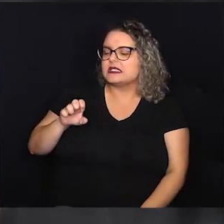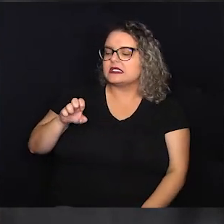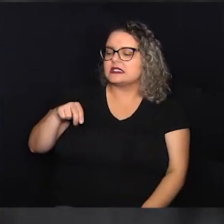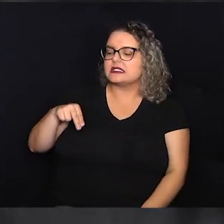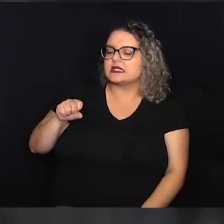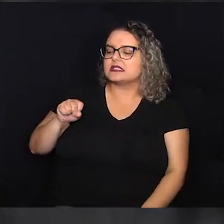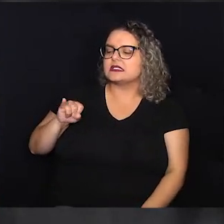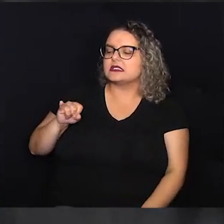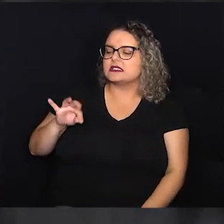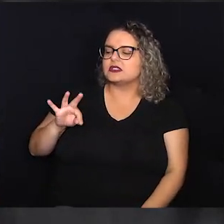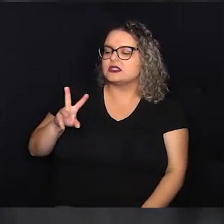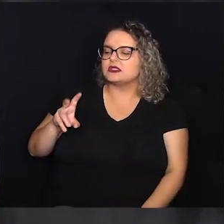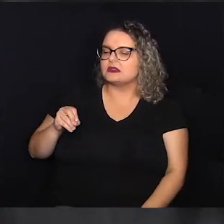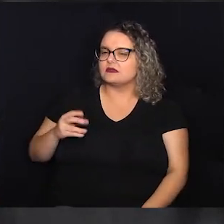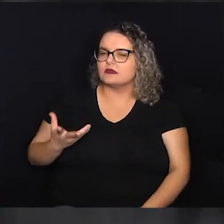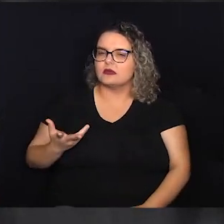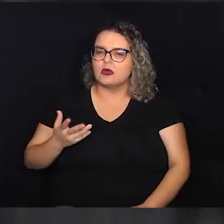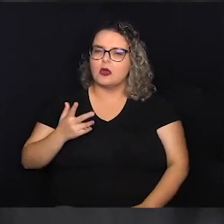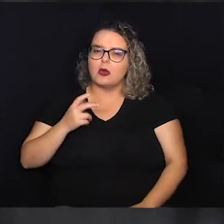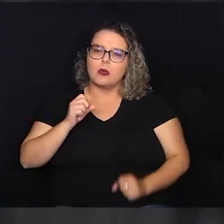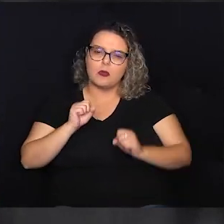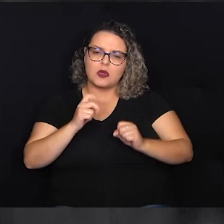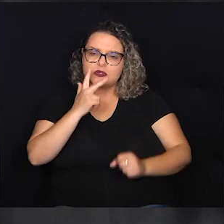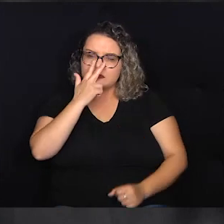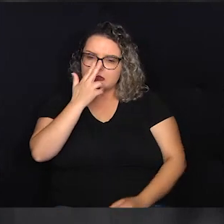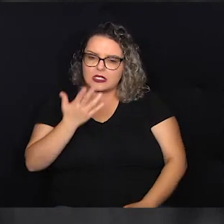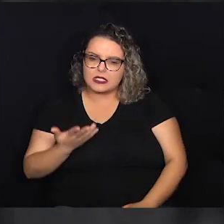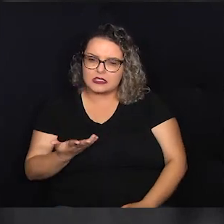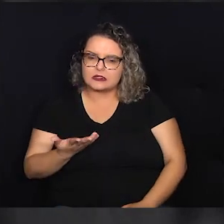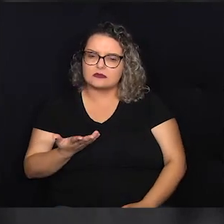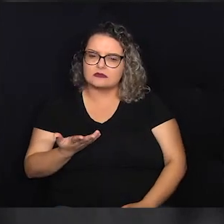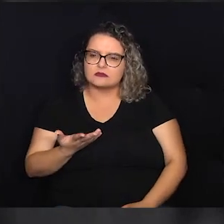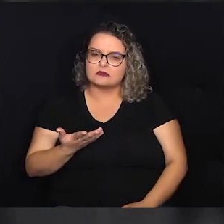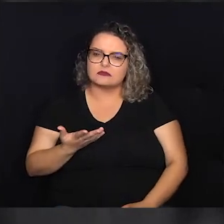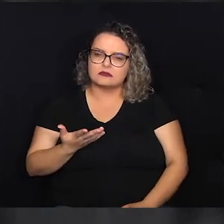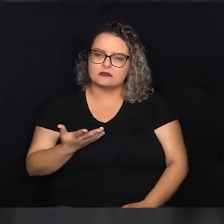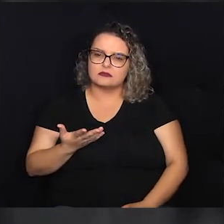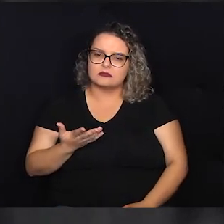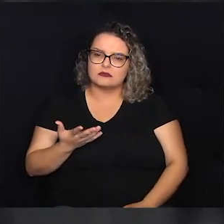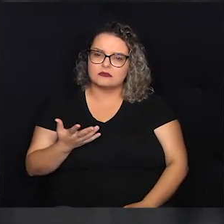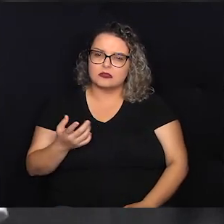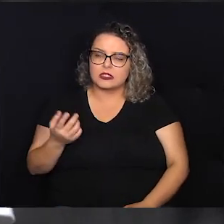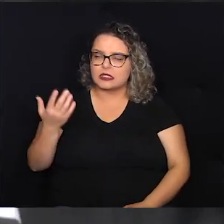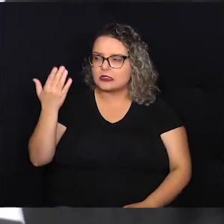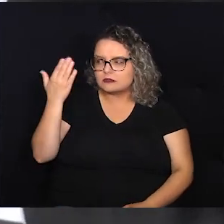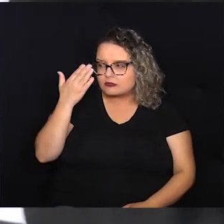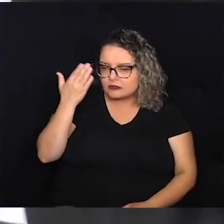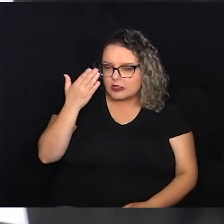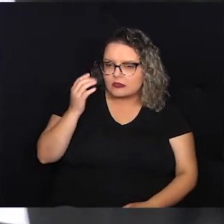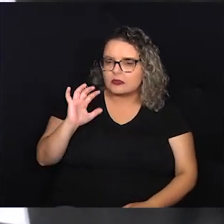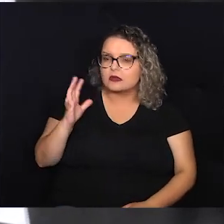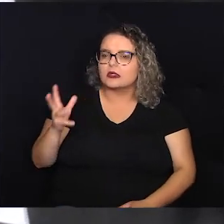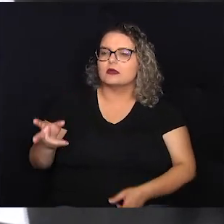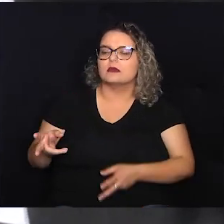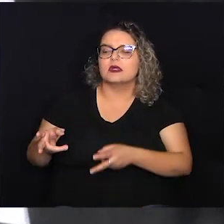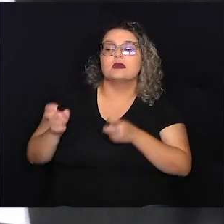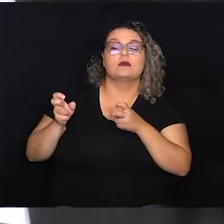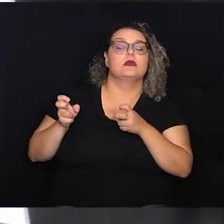sensitivo, eu tenho o sexto sentido do meu pai. Eu posso parecer uma pessoa que não